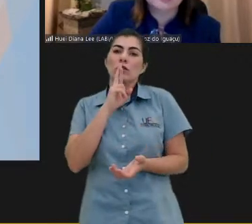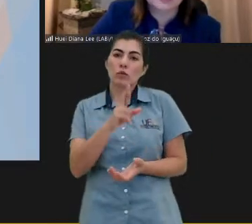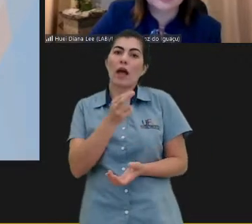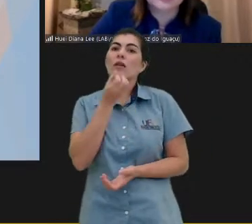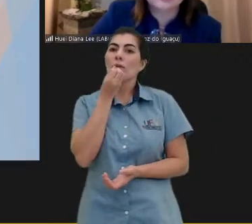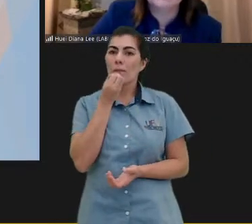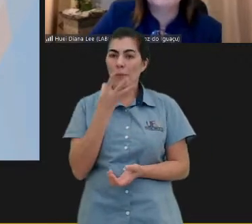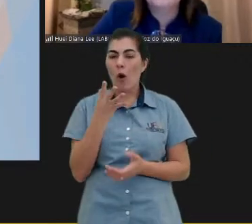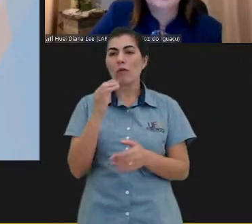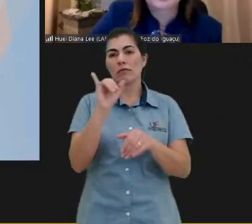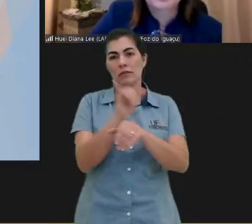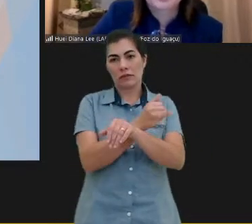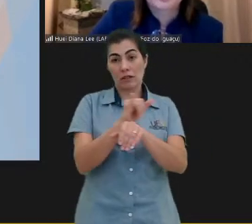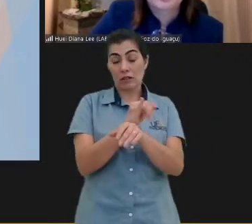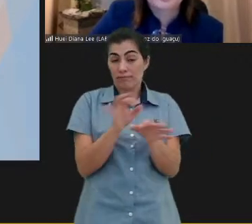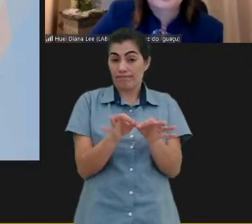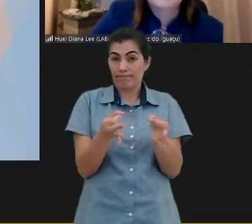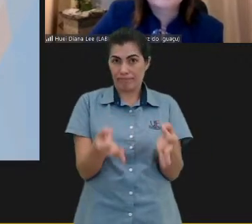técnica simples.